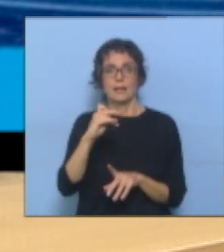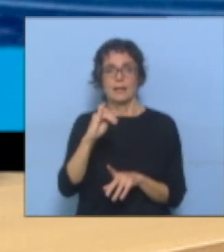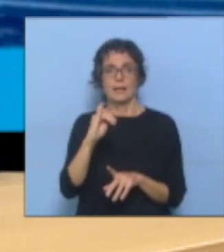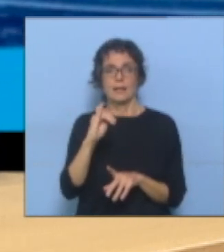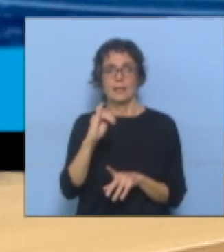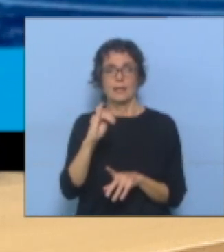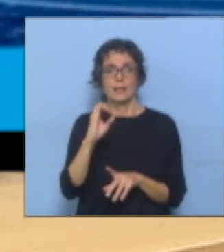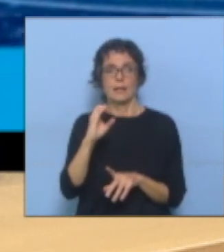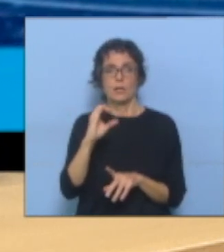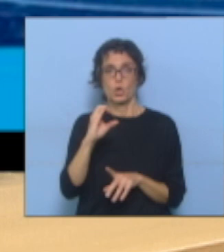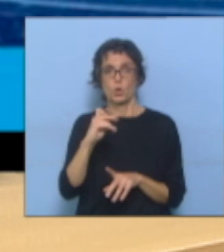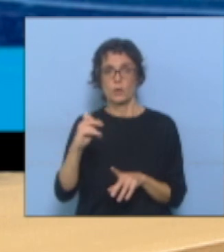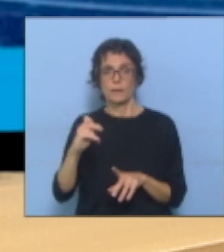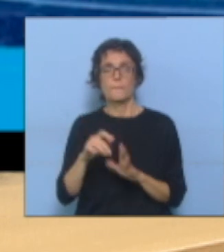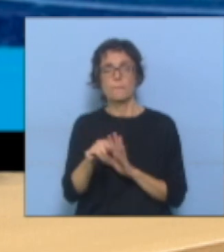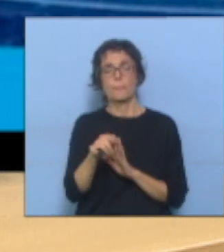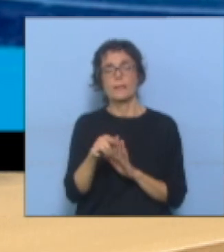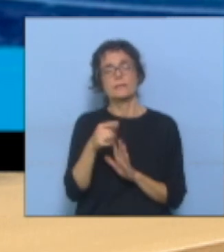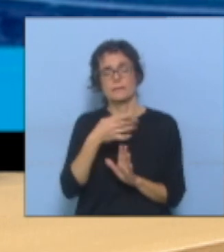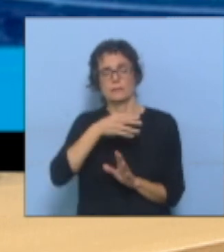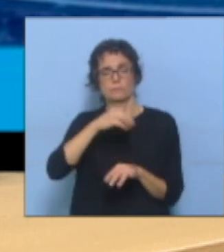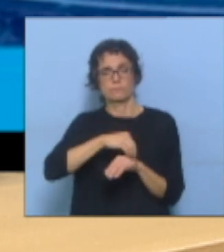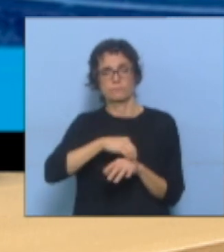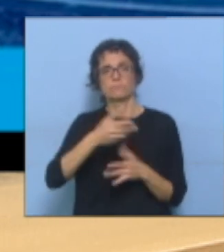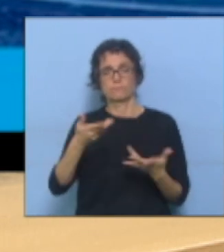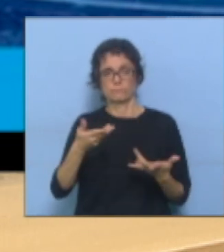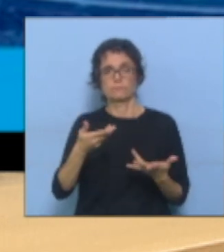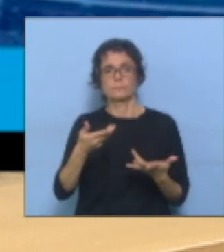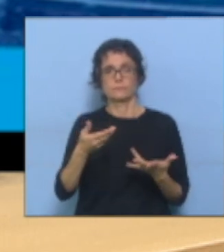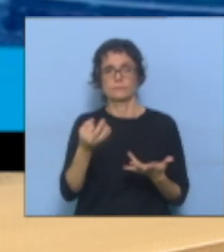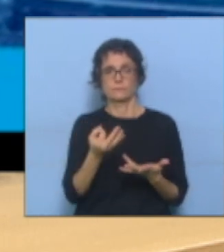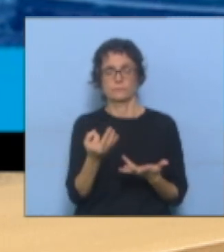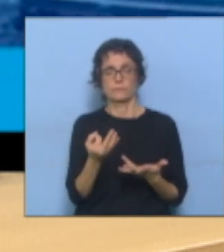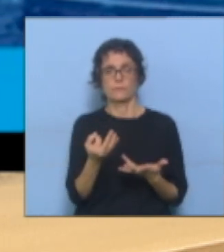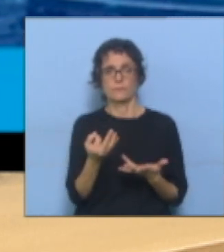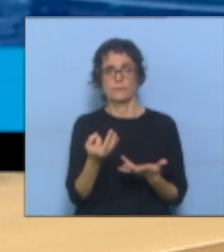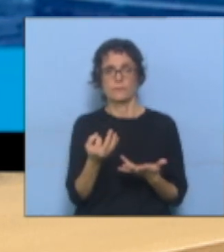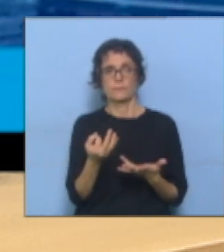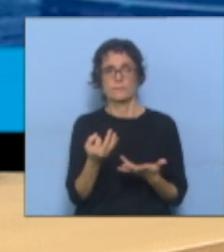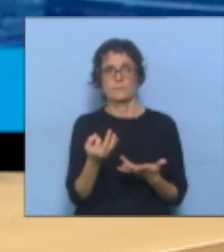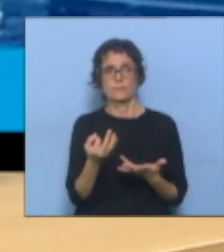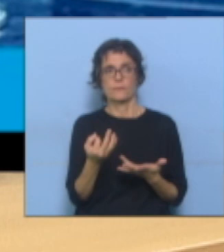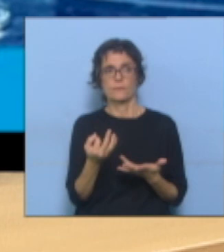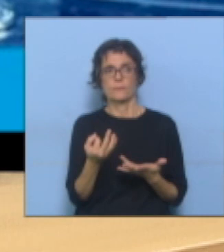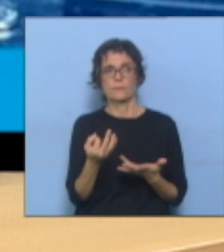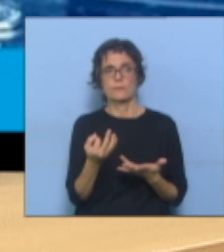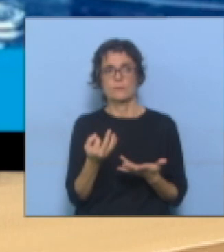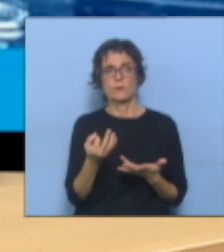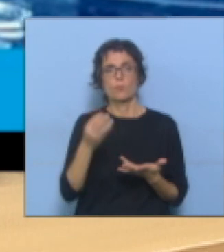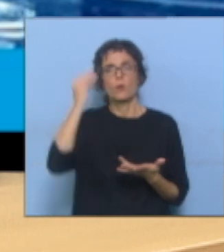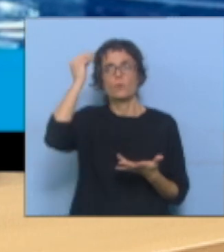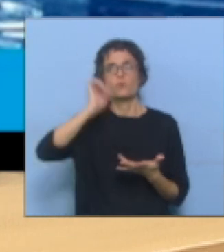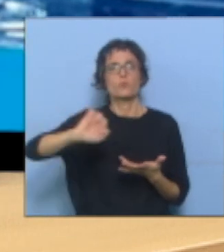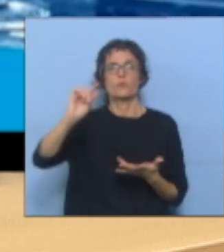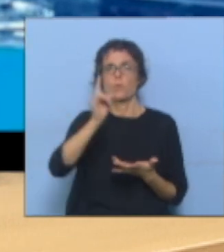testemunhar, e repare que aqui tudo parte destes testemunhos pessoais, onde está ela no sonho, naquilo que sonhou para a sua carreira e para a sua